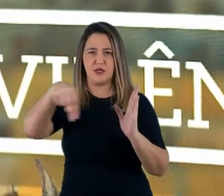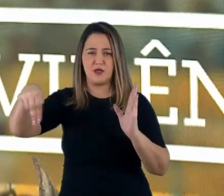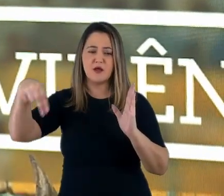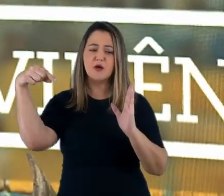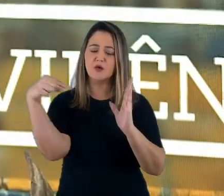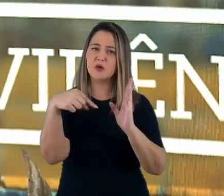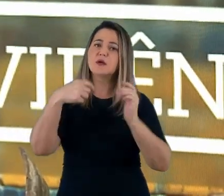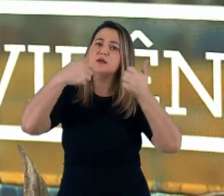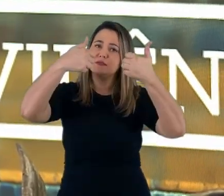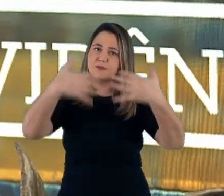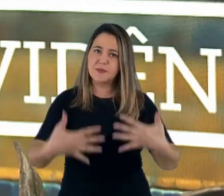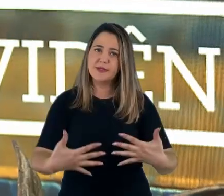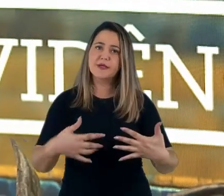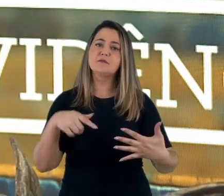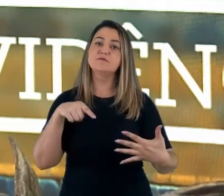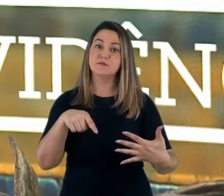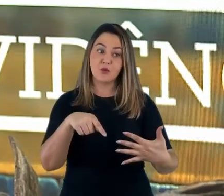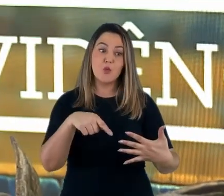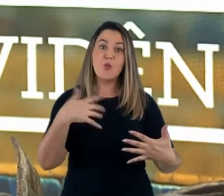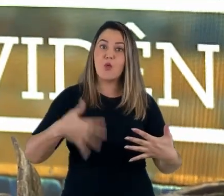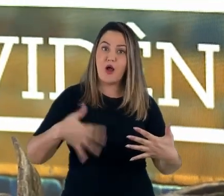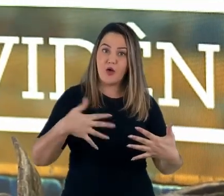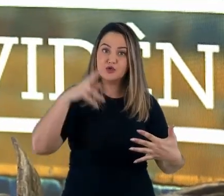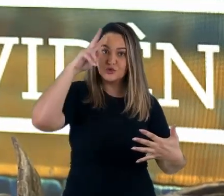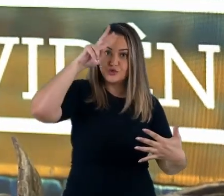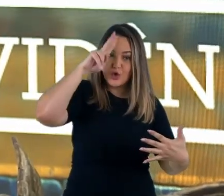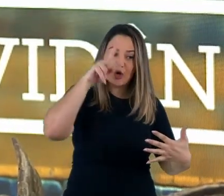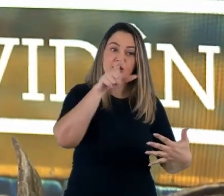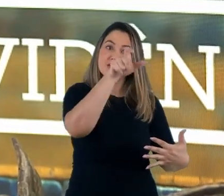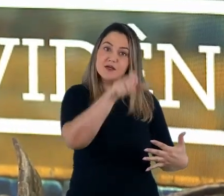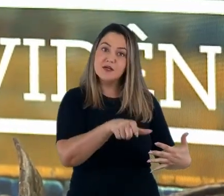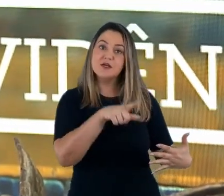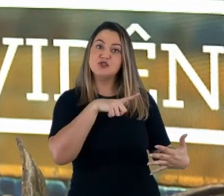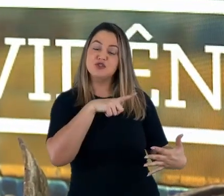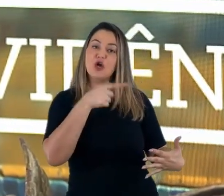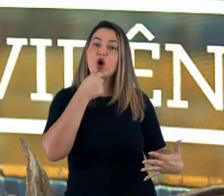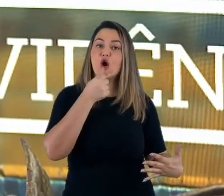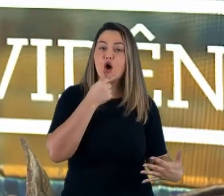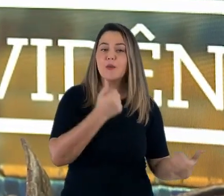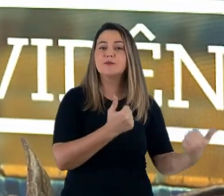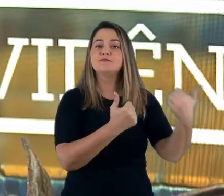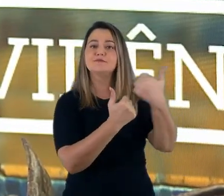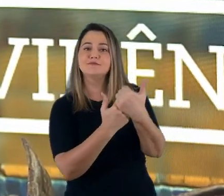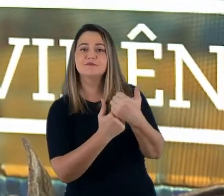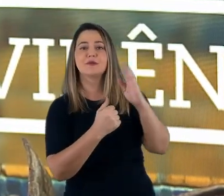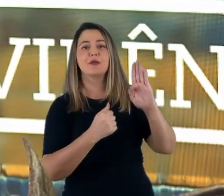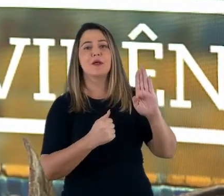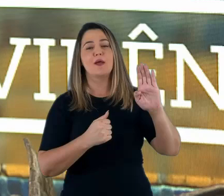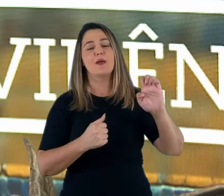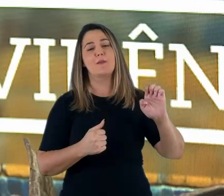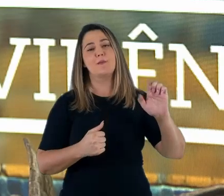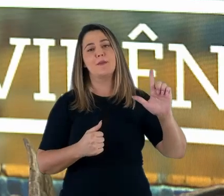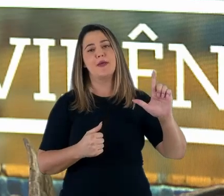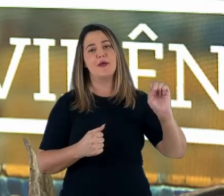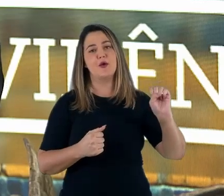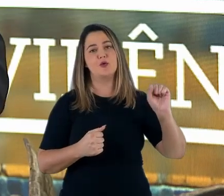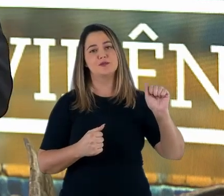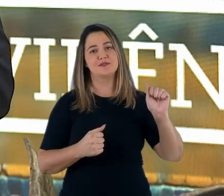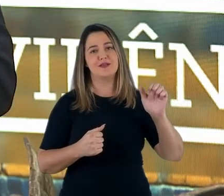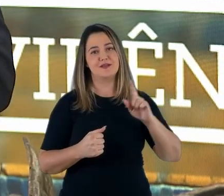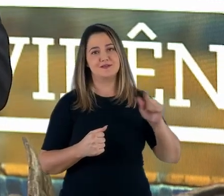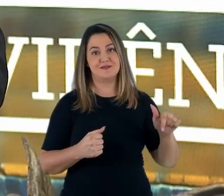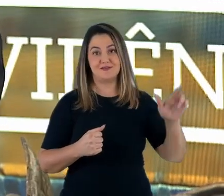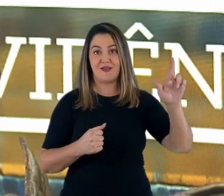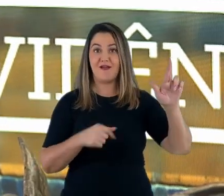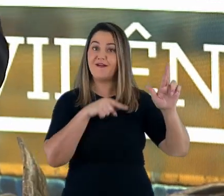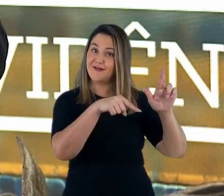a existência de Belsazar e do fato dele estar na Babilônia quando ela foi atacada, isto já foi um duro